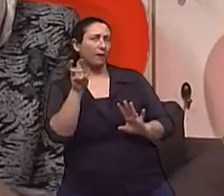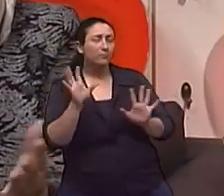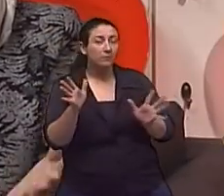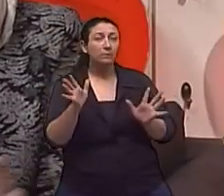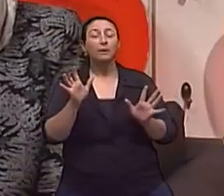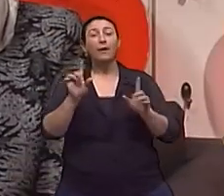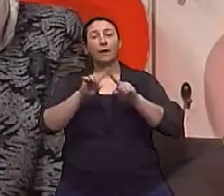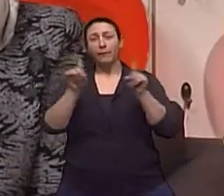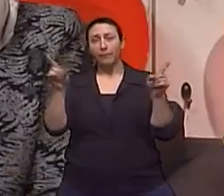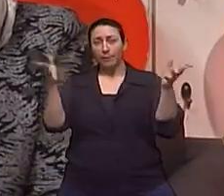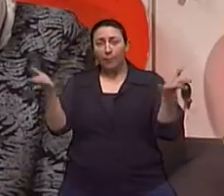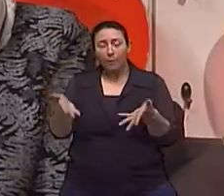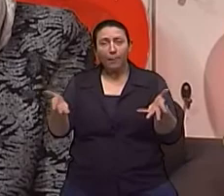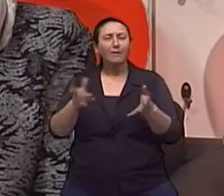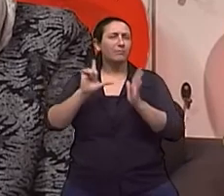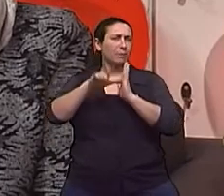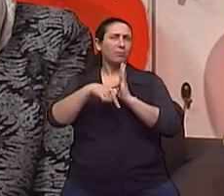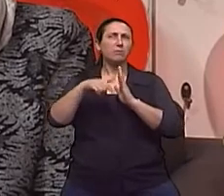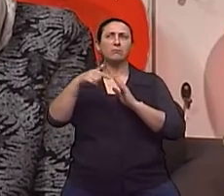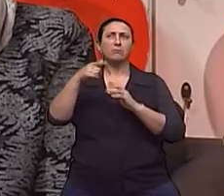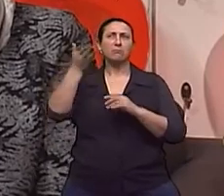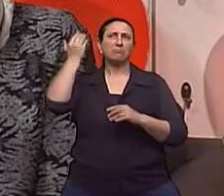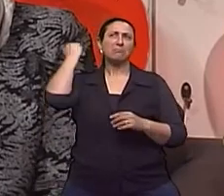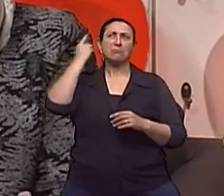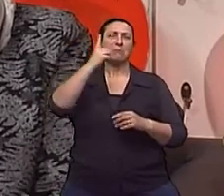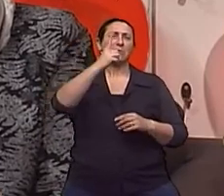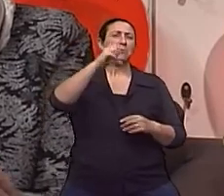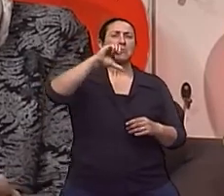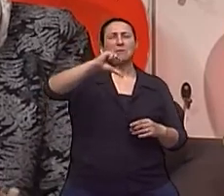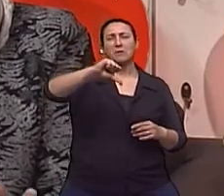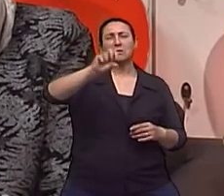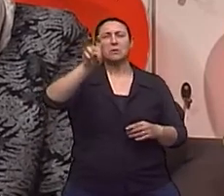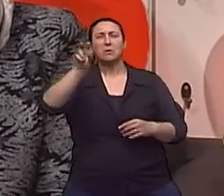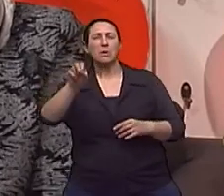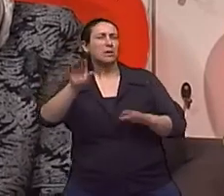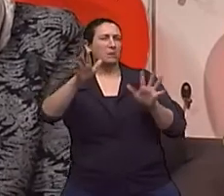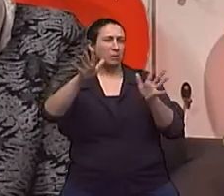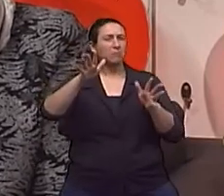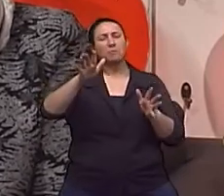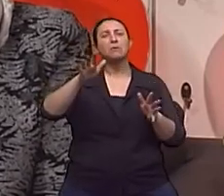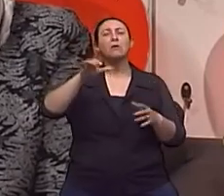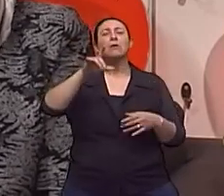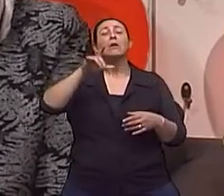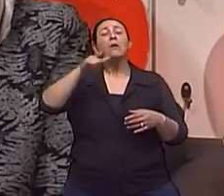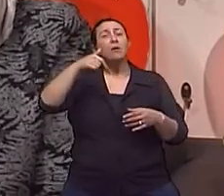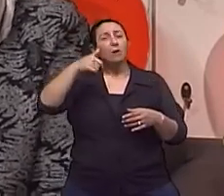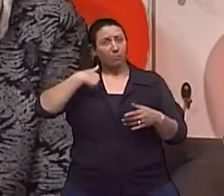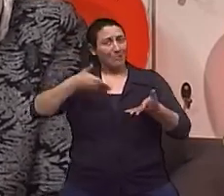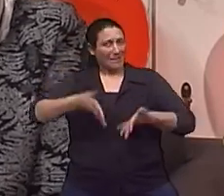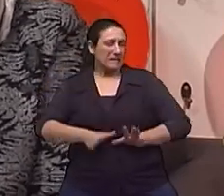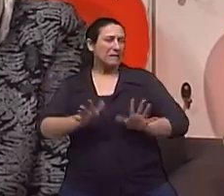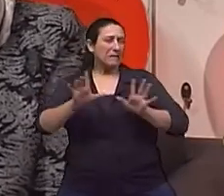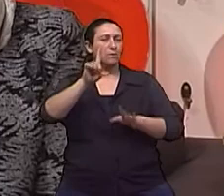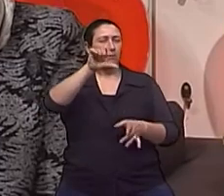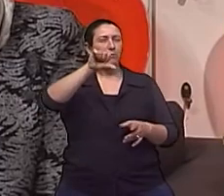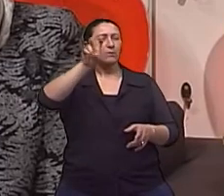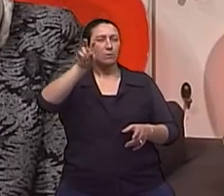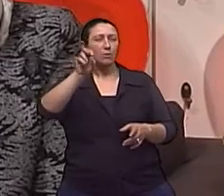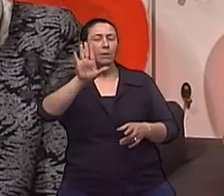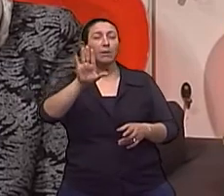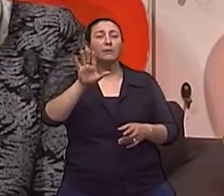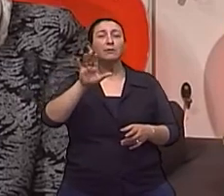a na metade dos no passado que foi quando eu nasci lá por uma 150 ela 45